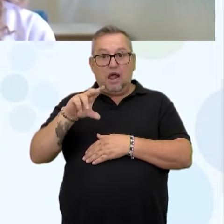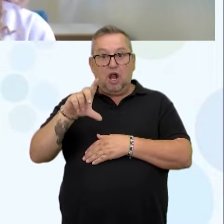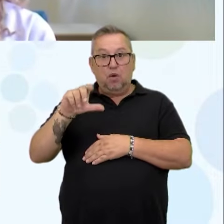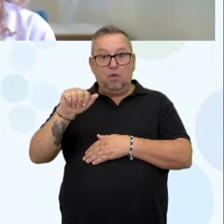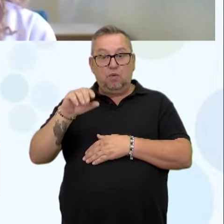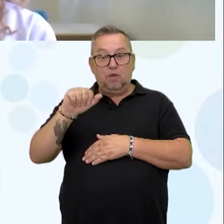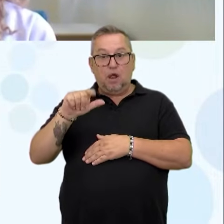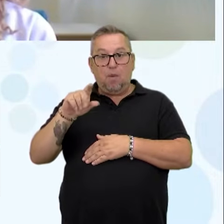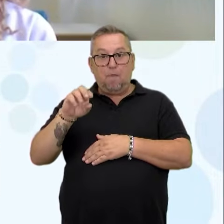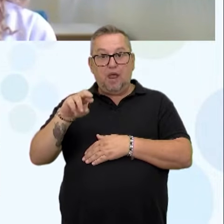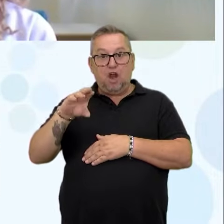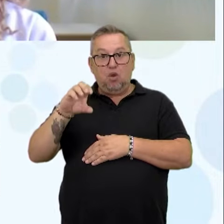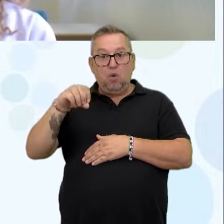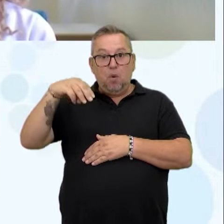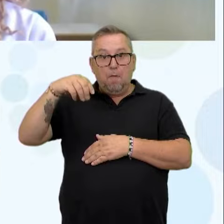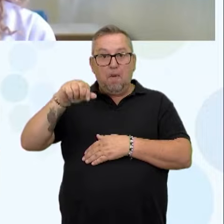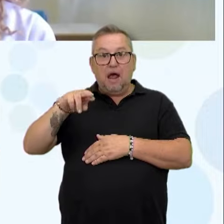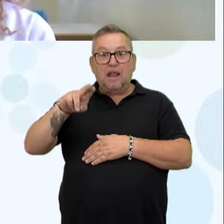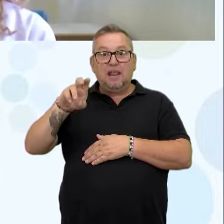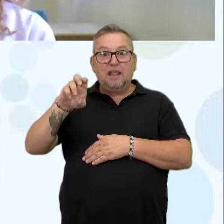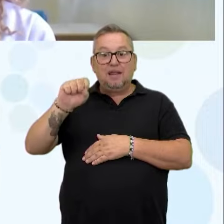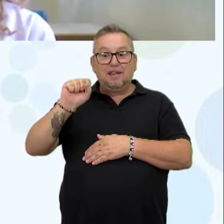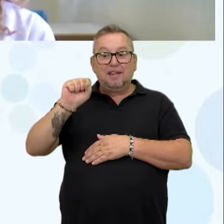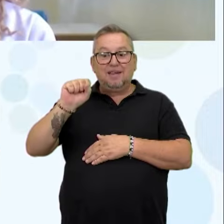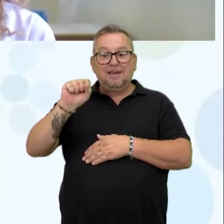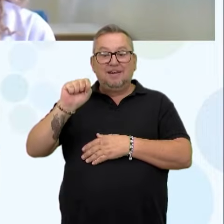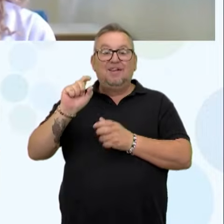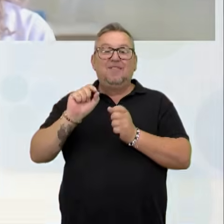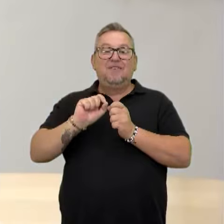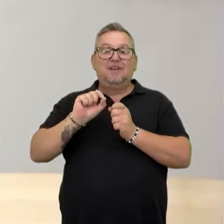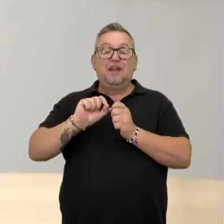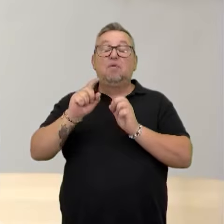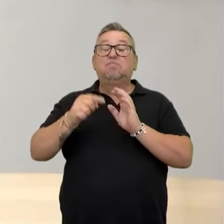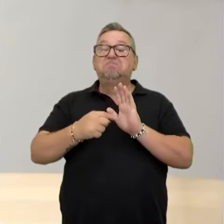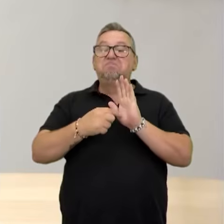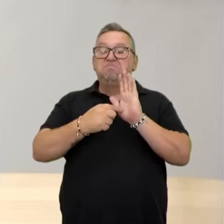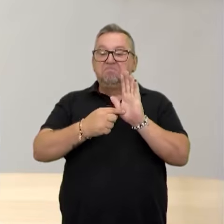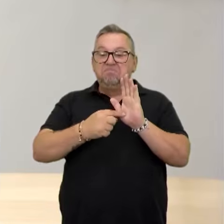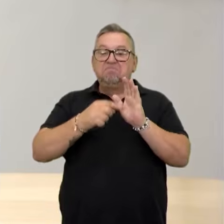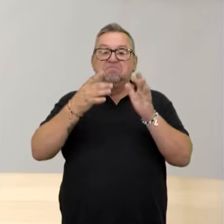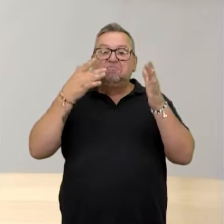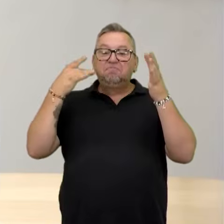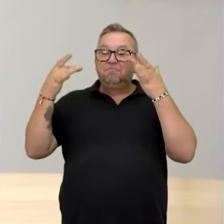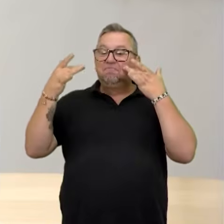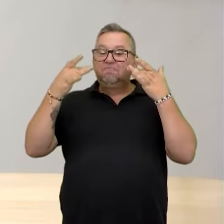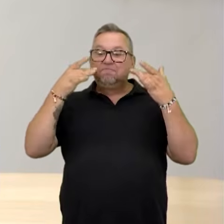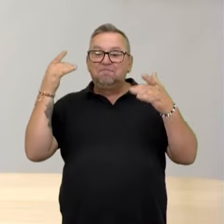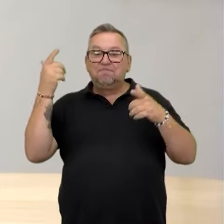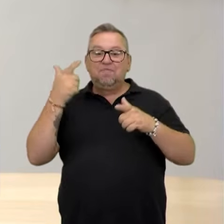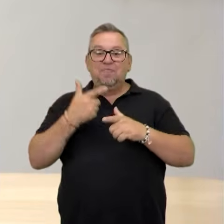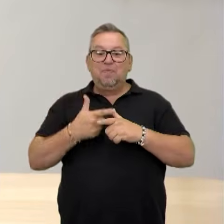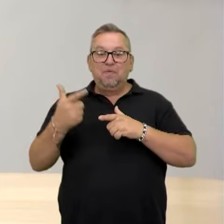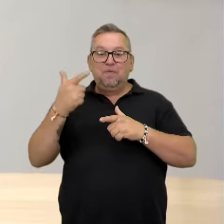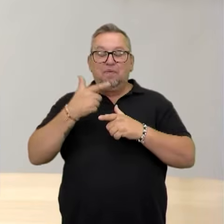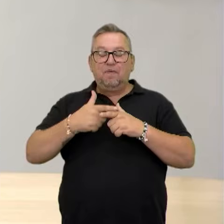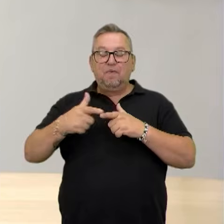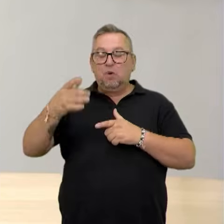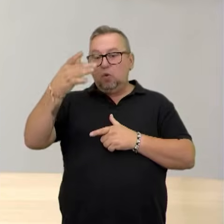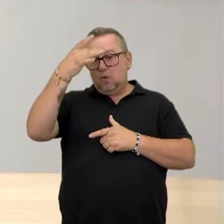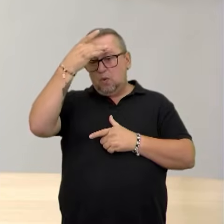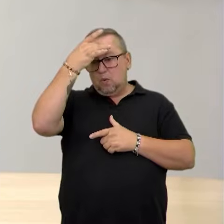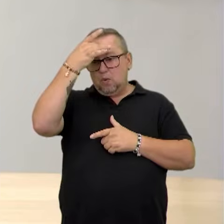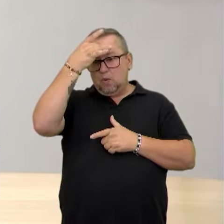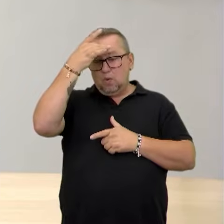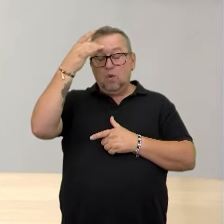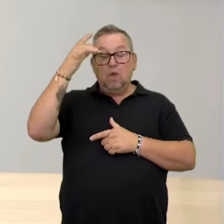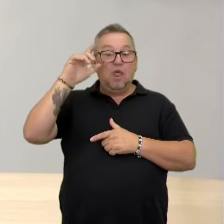Carlos Alberto Marques, eles fizeram uma apresentação teatral sobre a consciência negra, falando